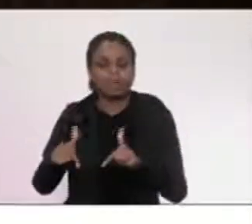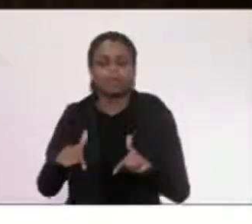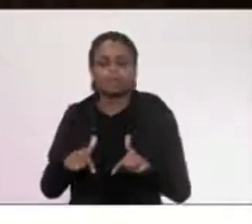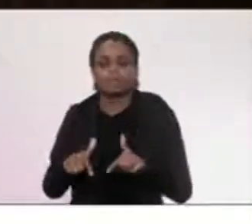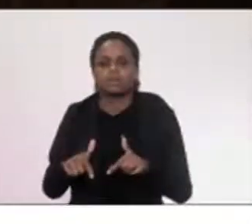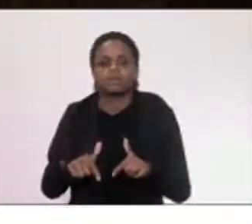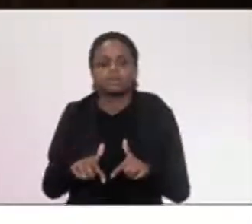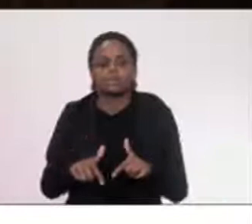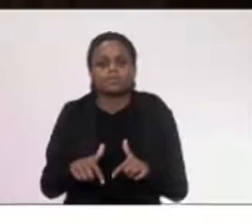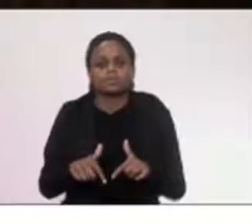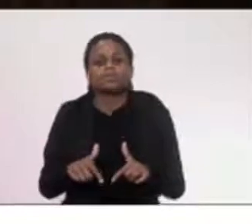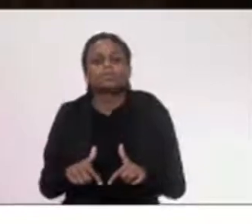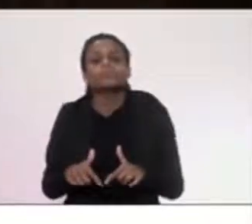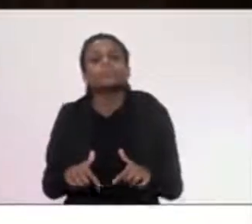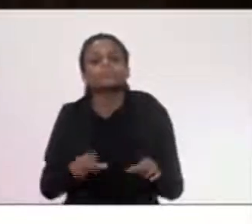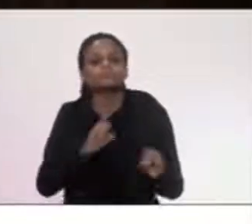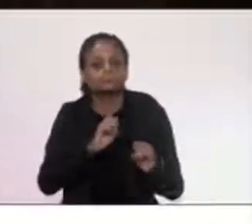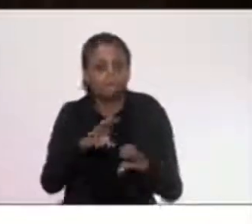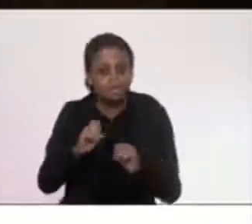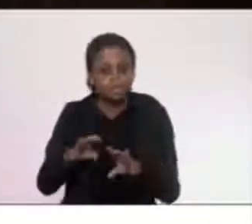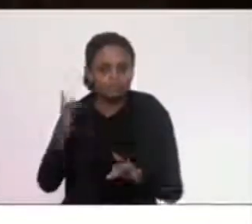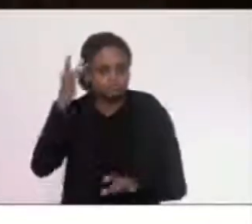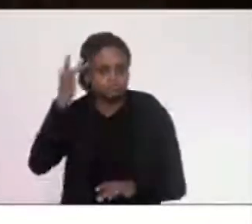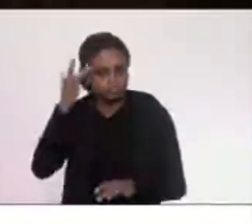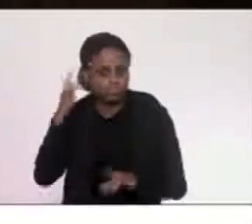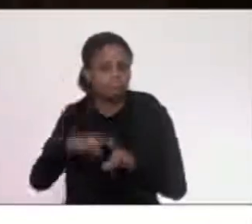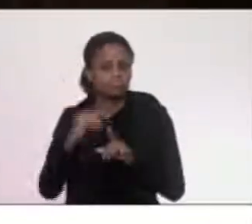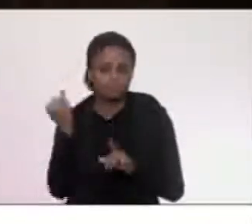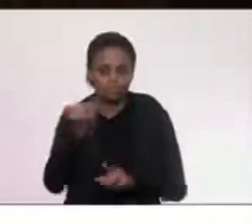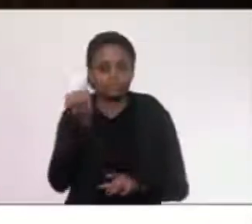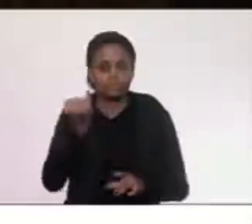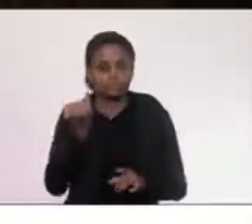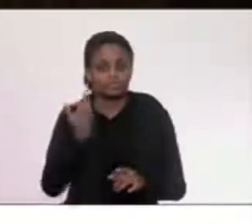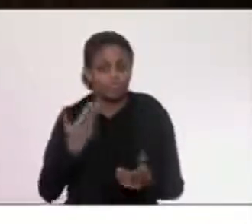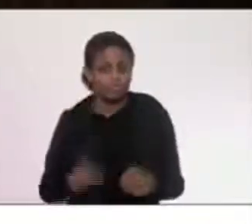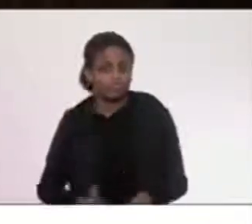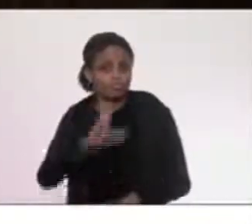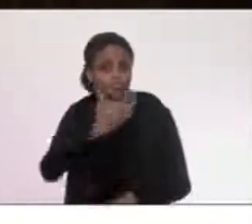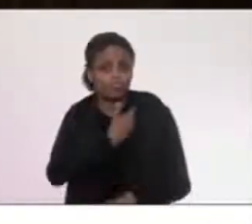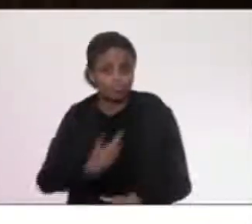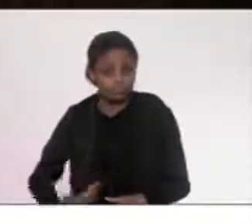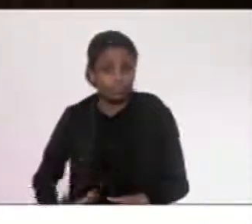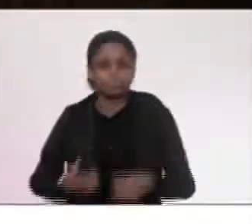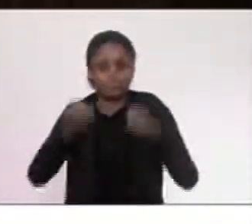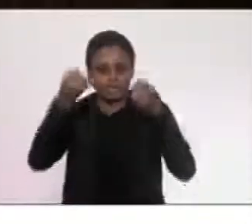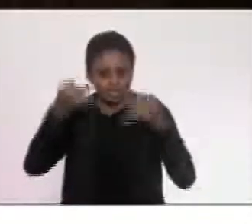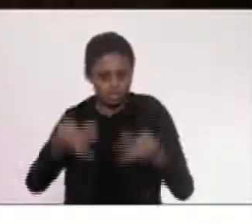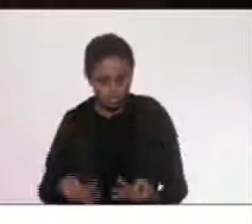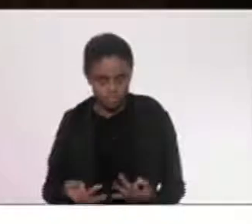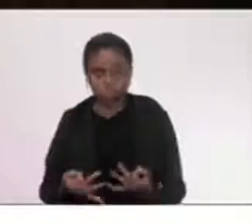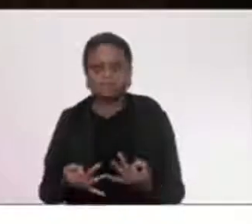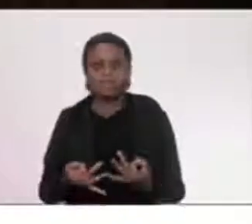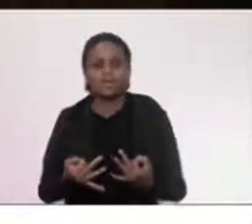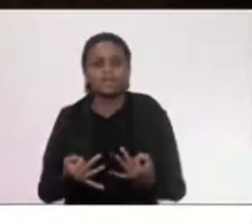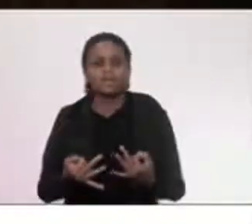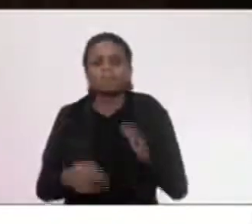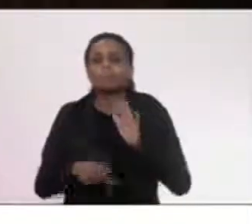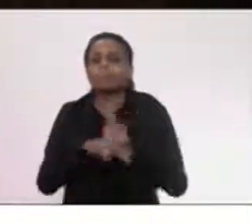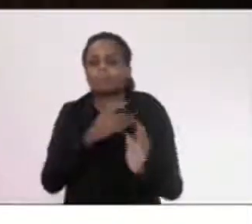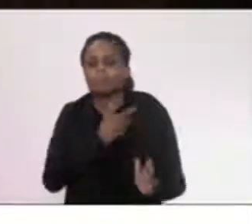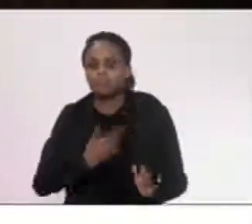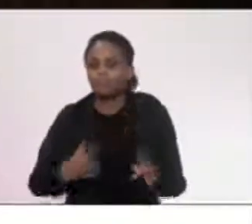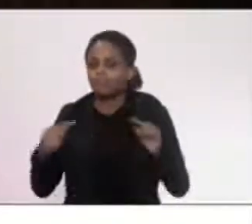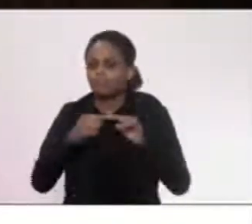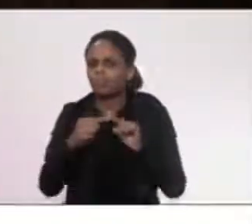e intelectual, que é fundamental. Então, o líder do governo vem aqui prestar contas do governo com relação à